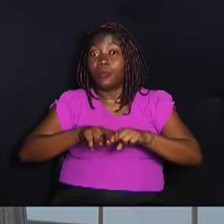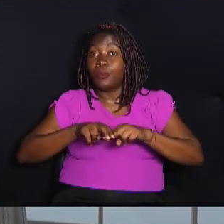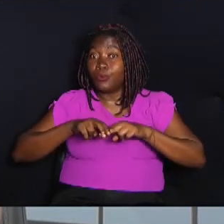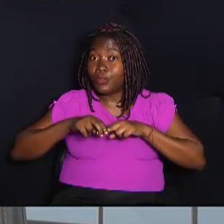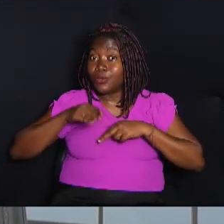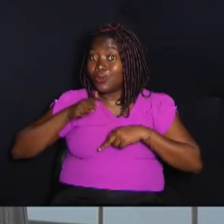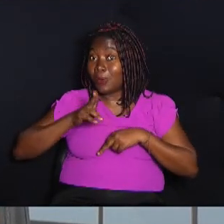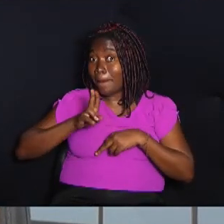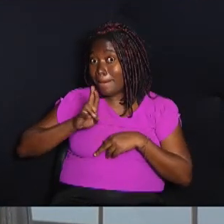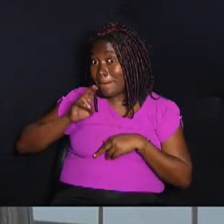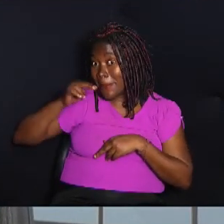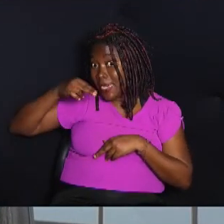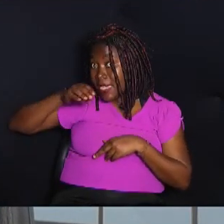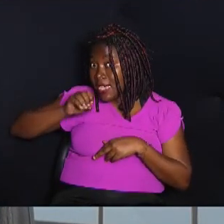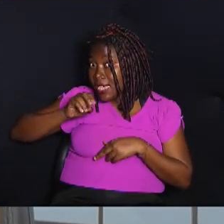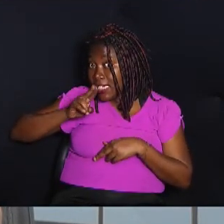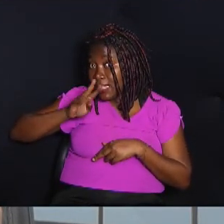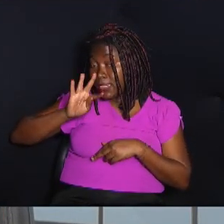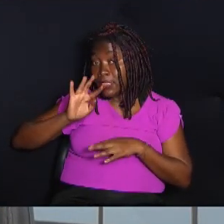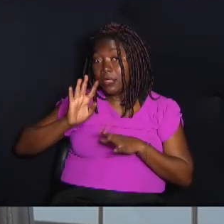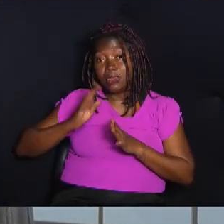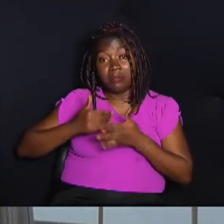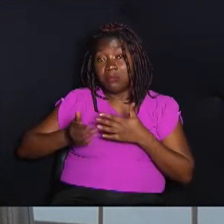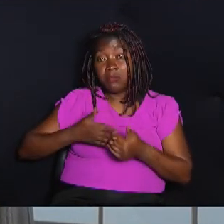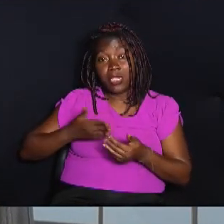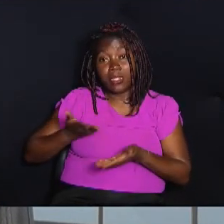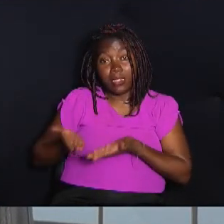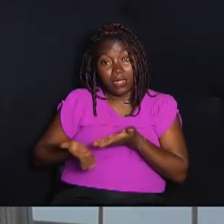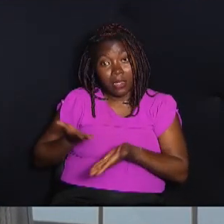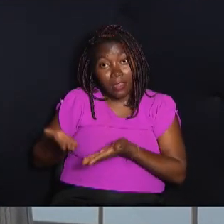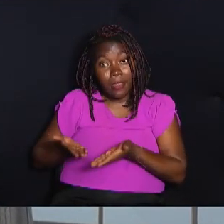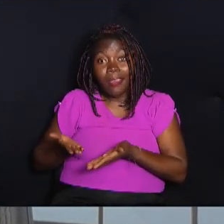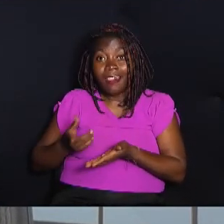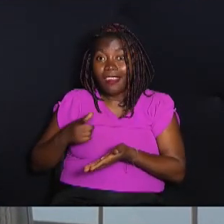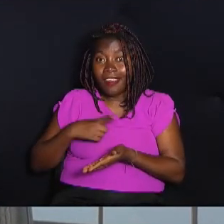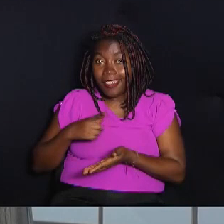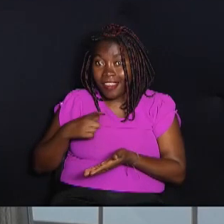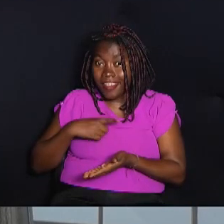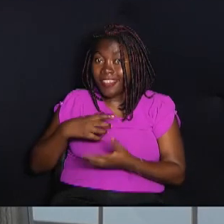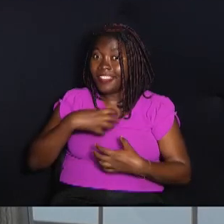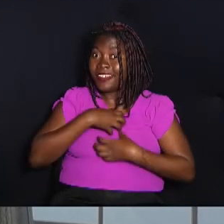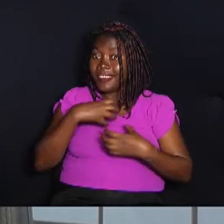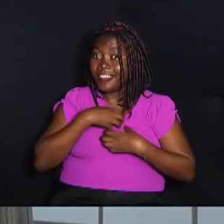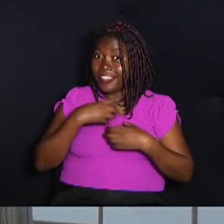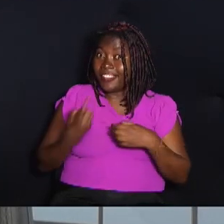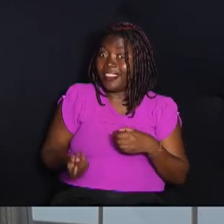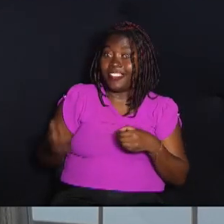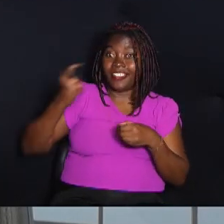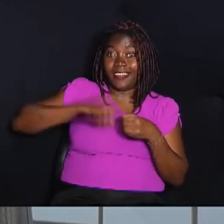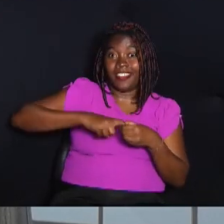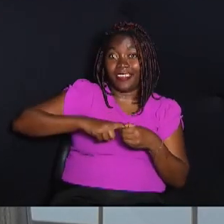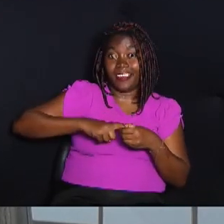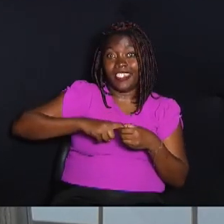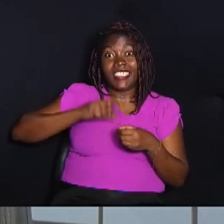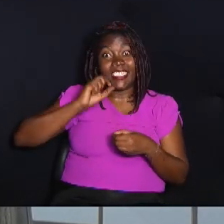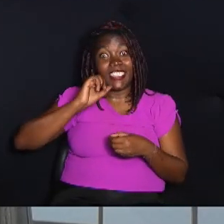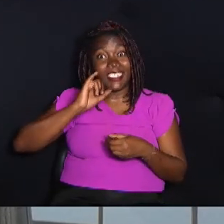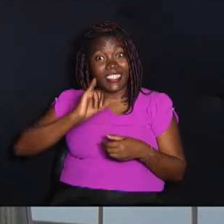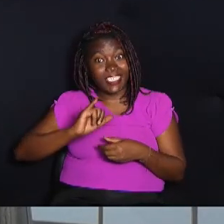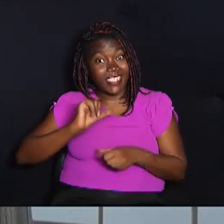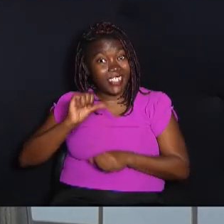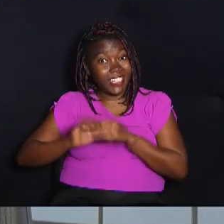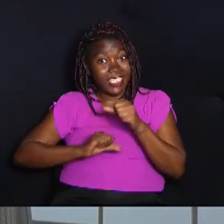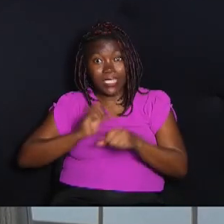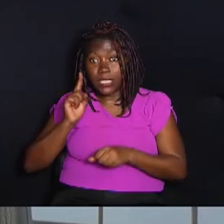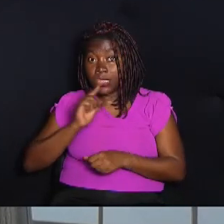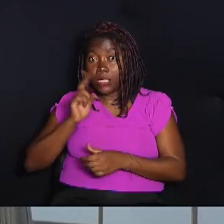ele, mesmo quando você trata, digamos assim, ele tem um efeito rebote, que se você não mudar de